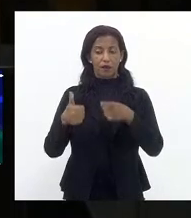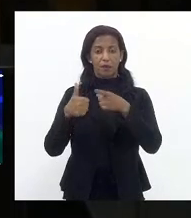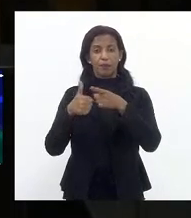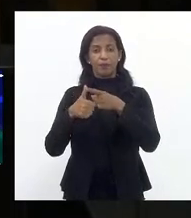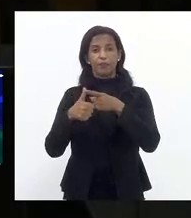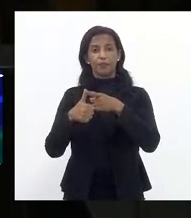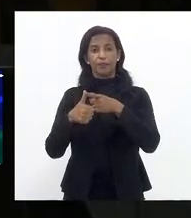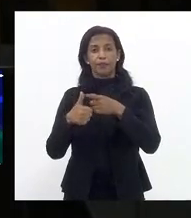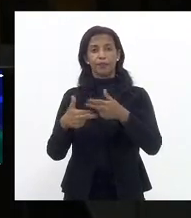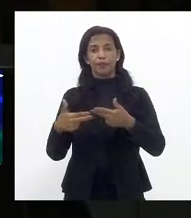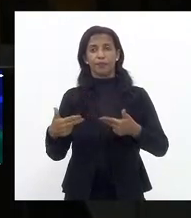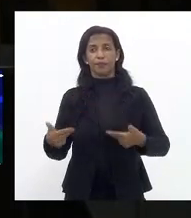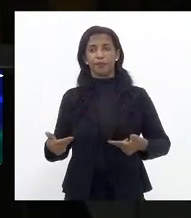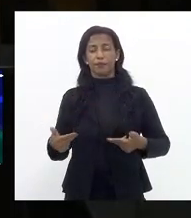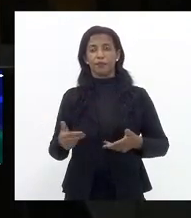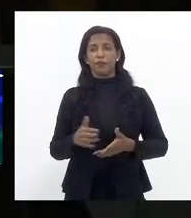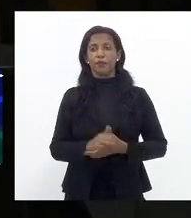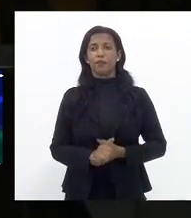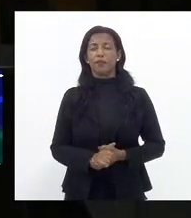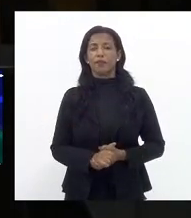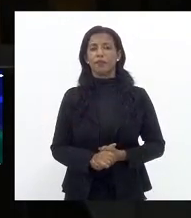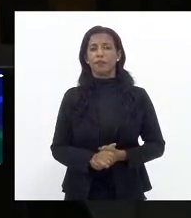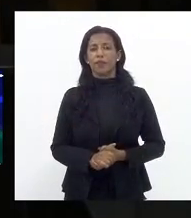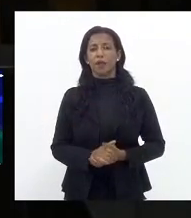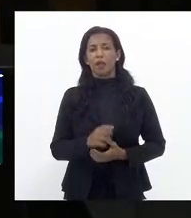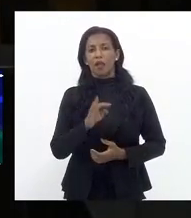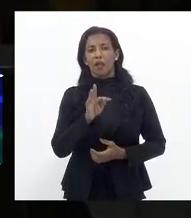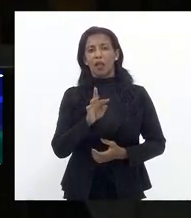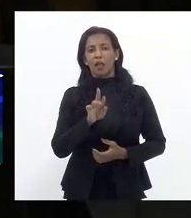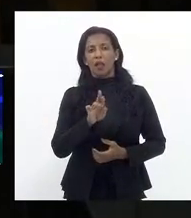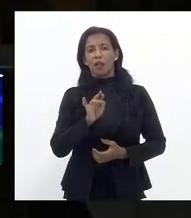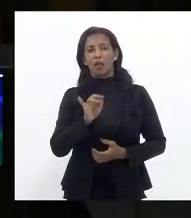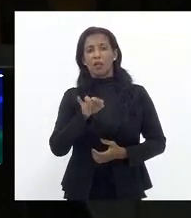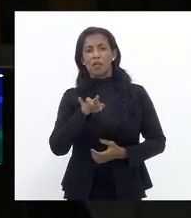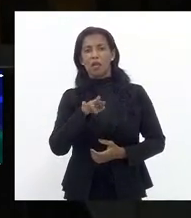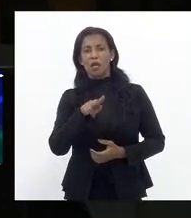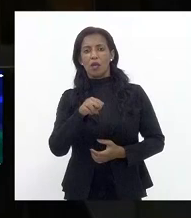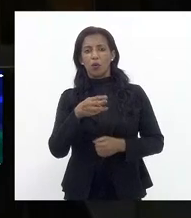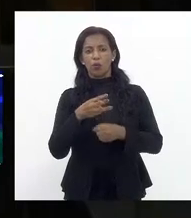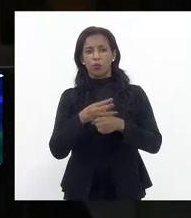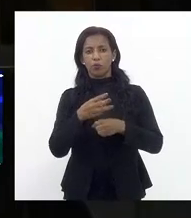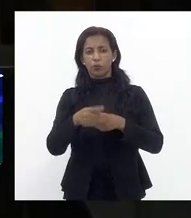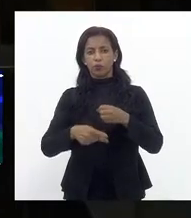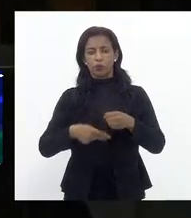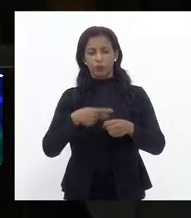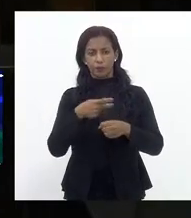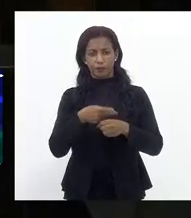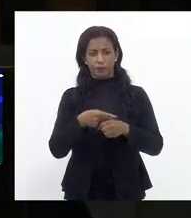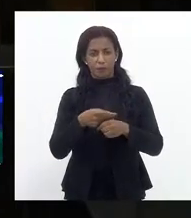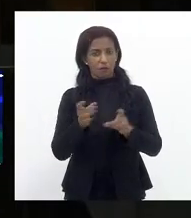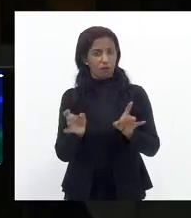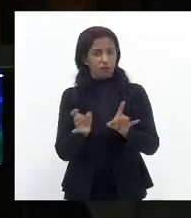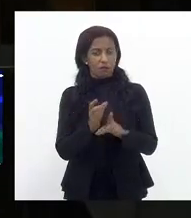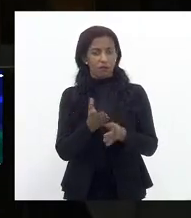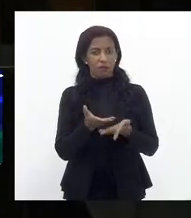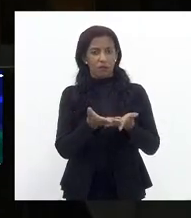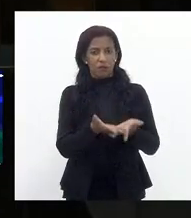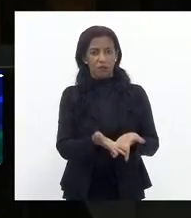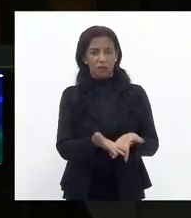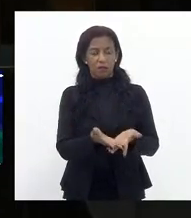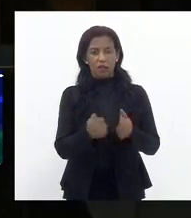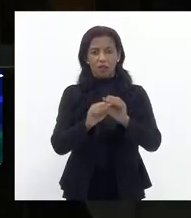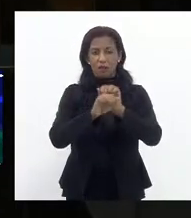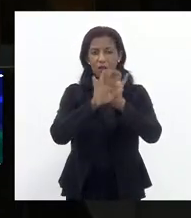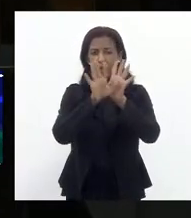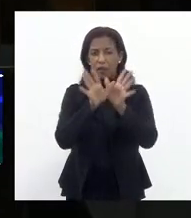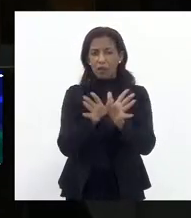questão é no triênio, senhor presidente. No triênio, basta que fique